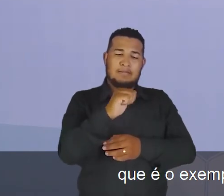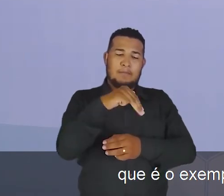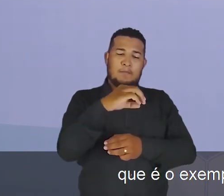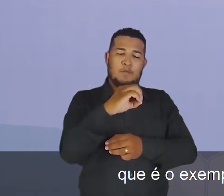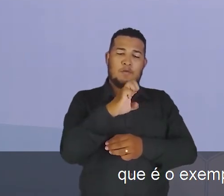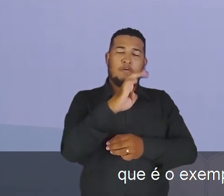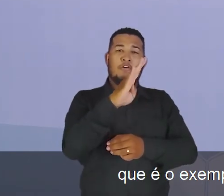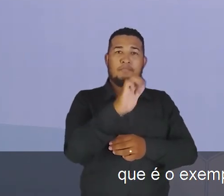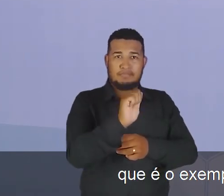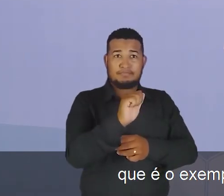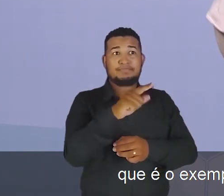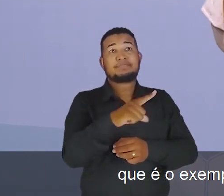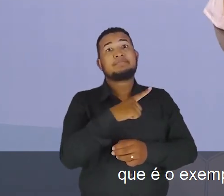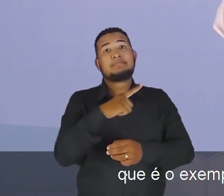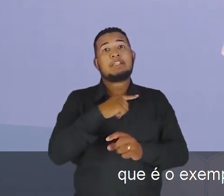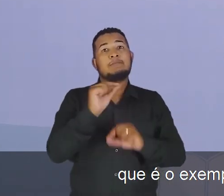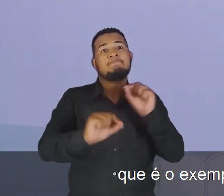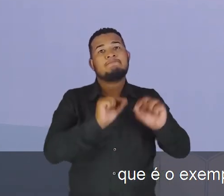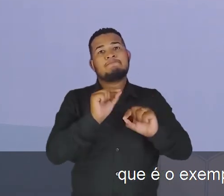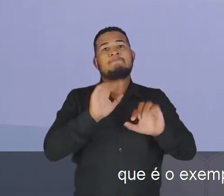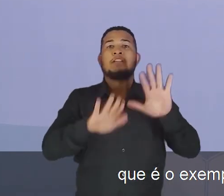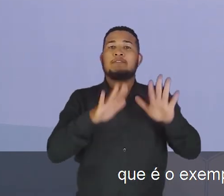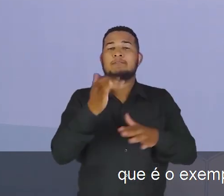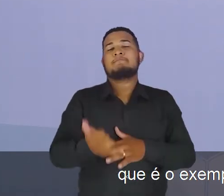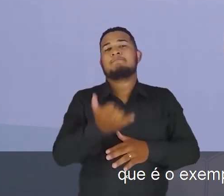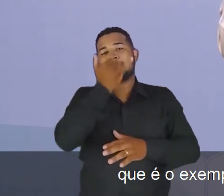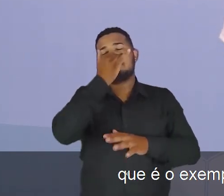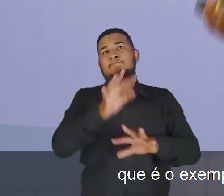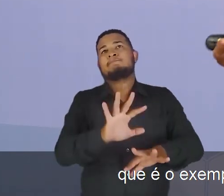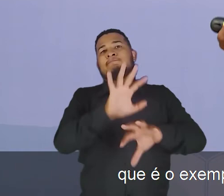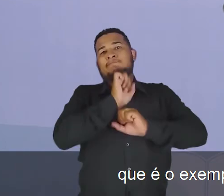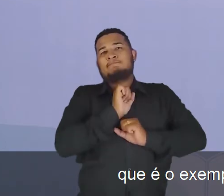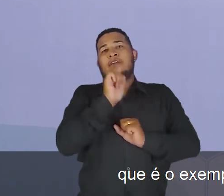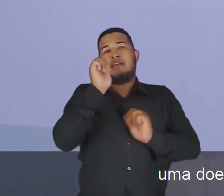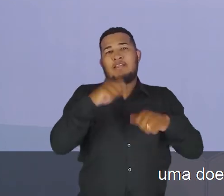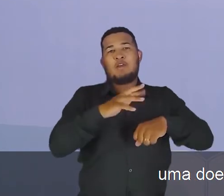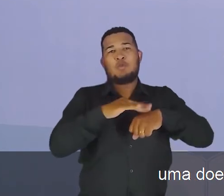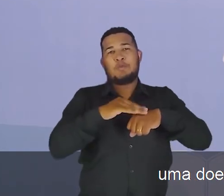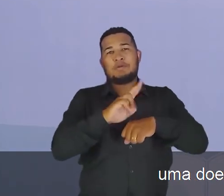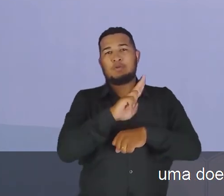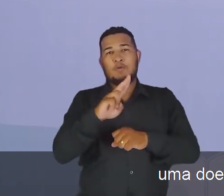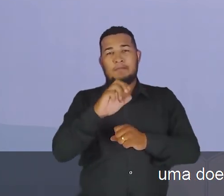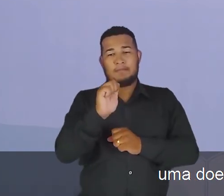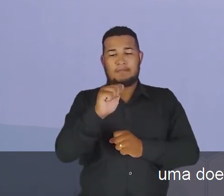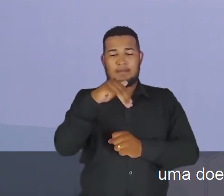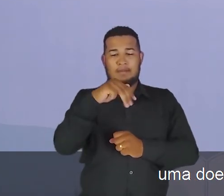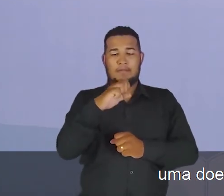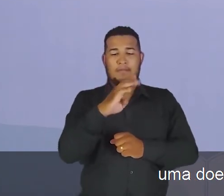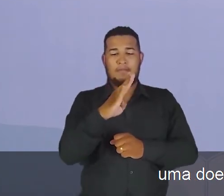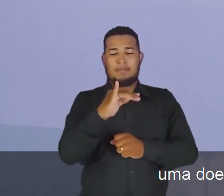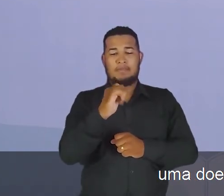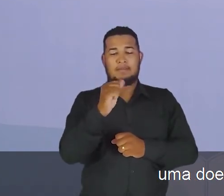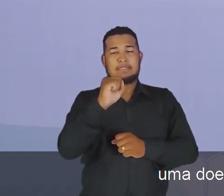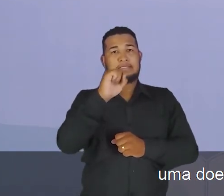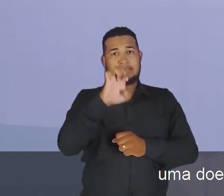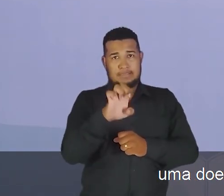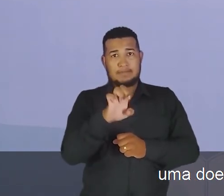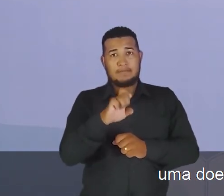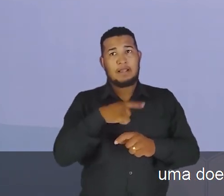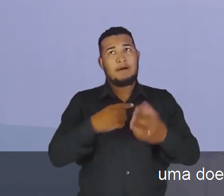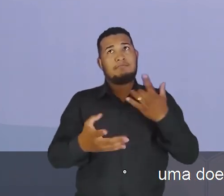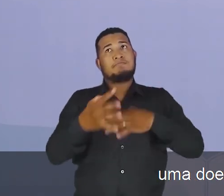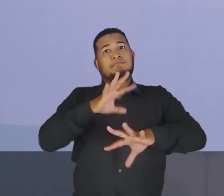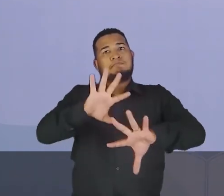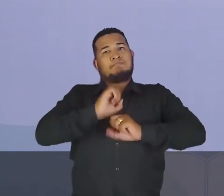que é o exemplo, que pode causar essa doença chamada de amebíase, que é uma doença também que afeta o nosso intestino e leva